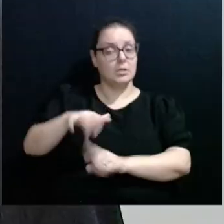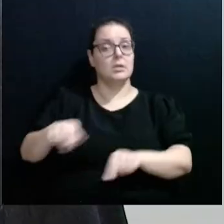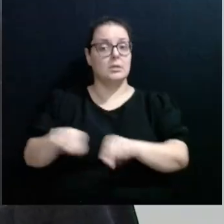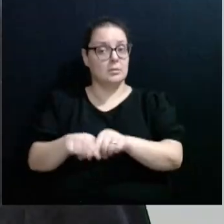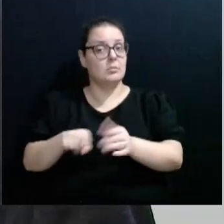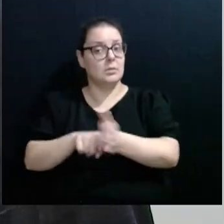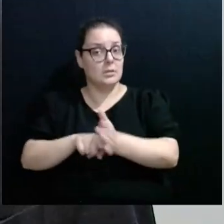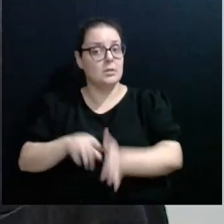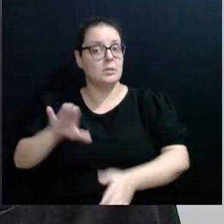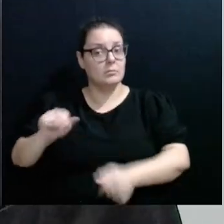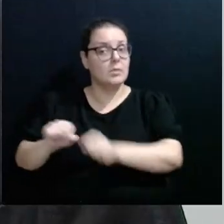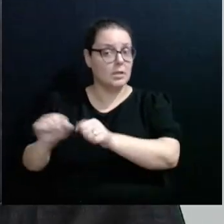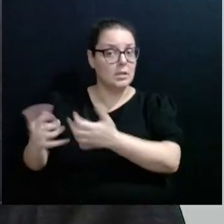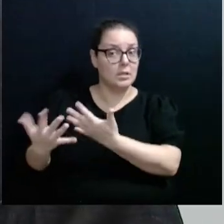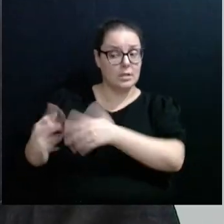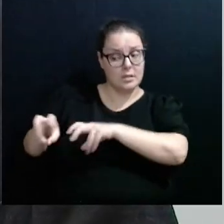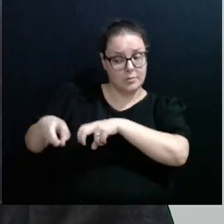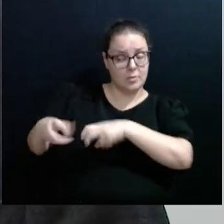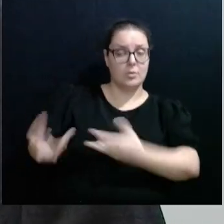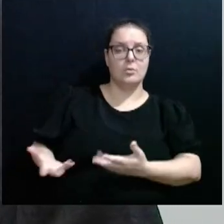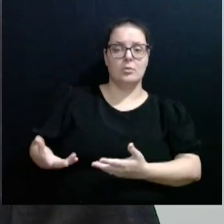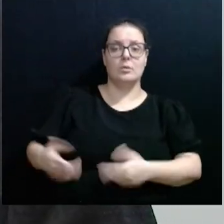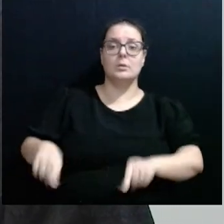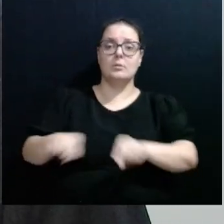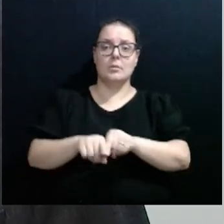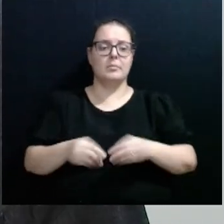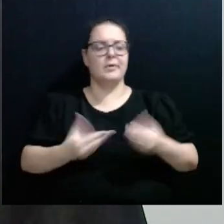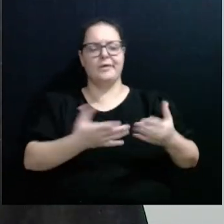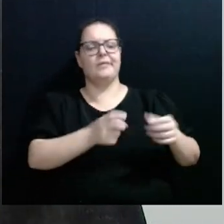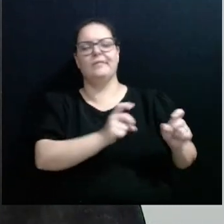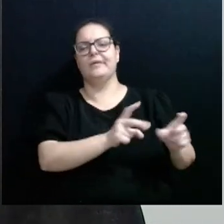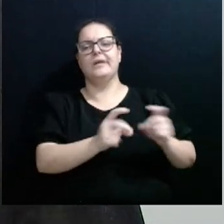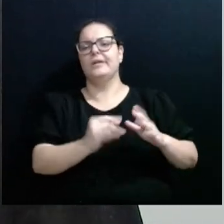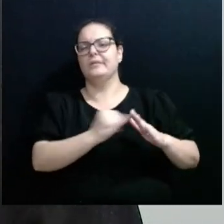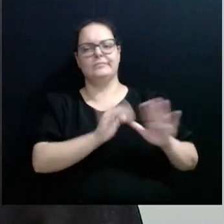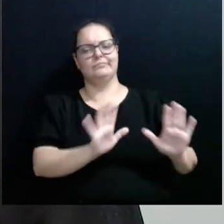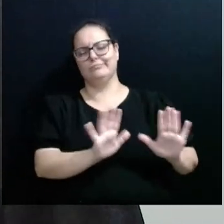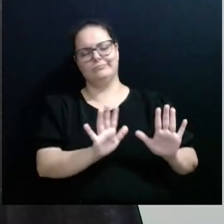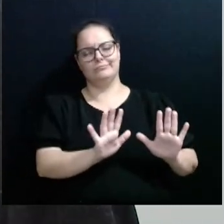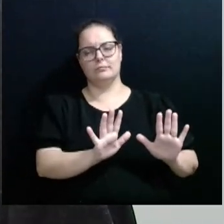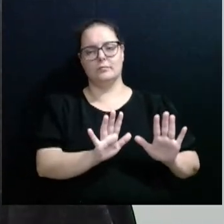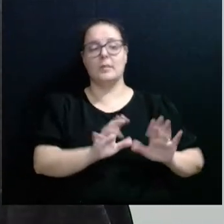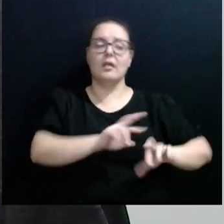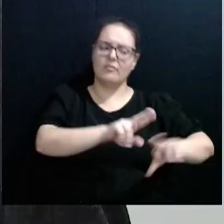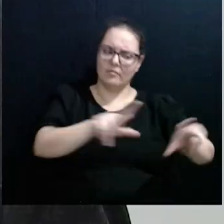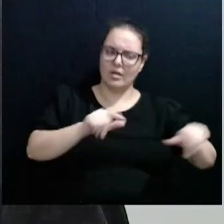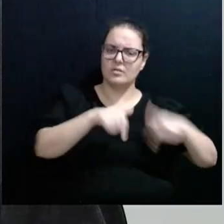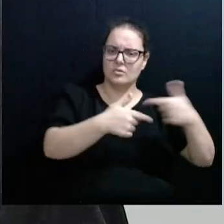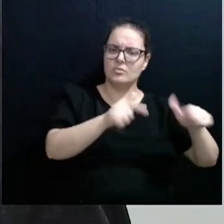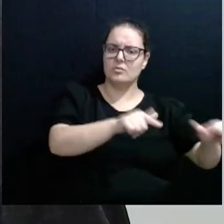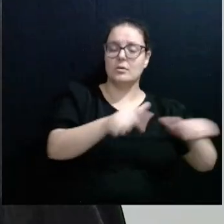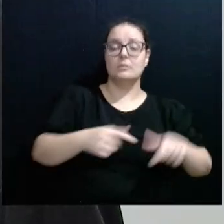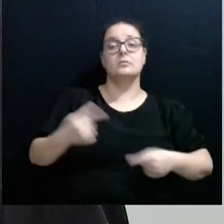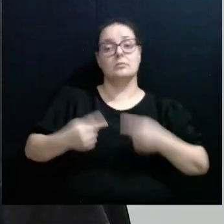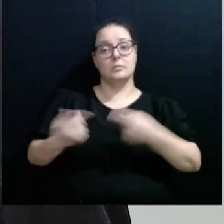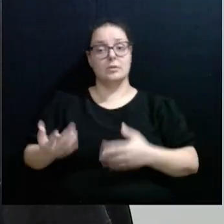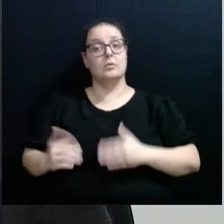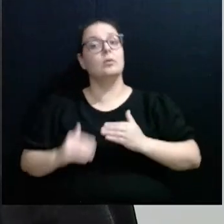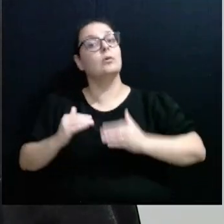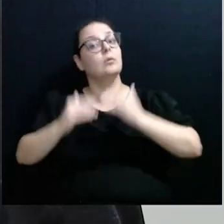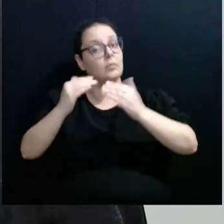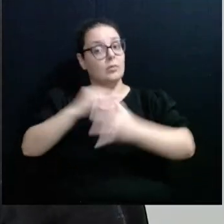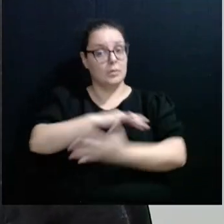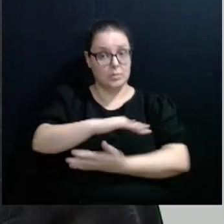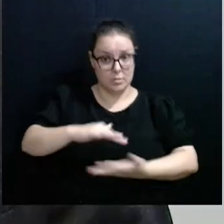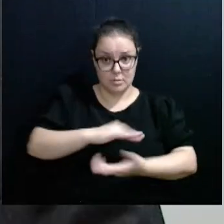agricultura, para o setor imobiliário crescer. Então, isso é uma discussão muito importante que tem a ver também com o desenvolvimento sustentável da